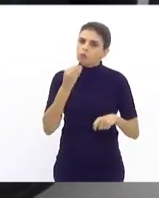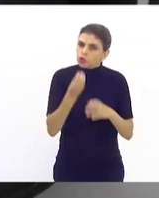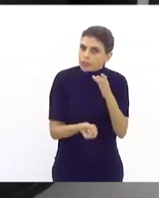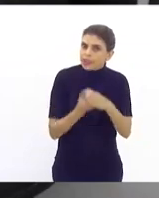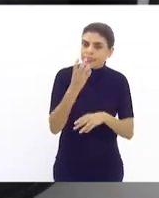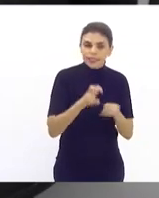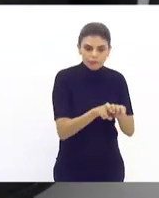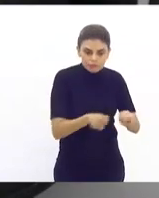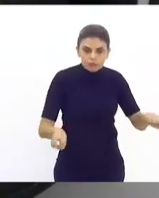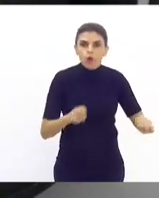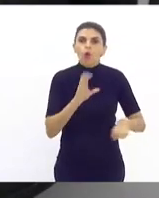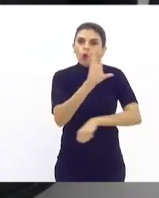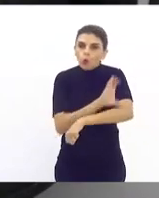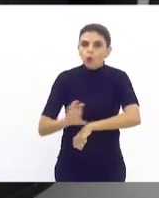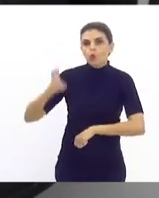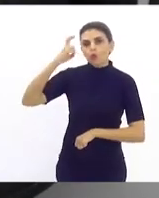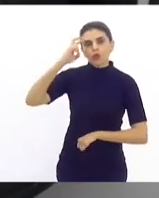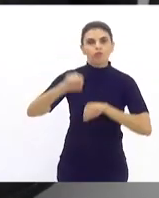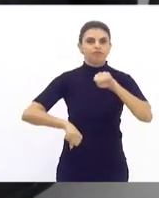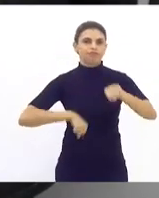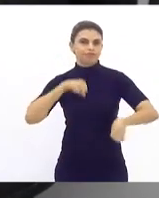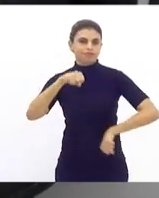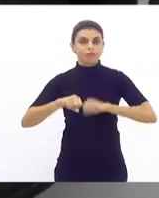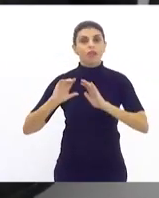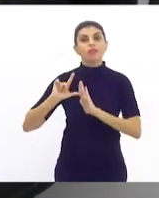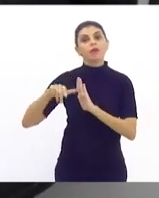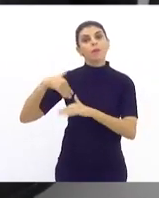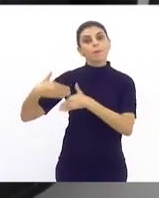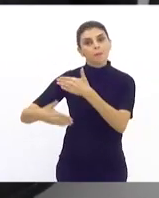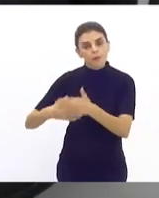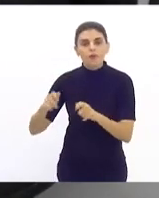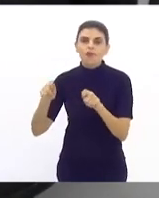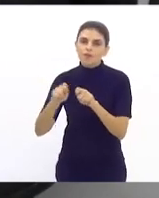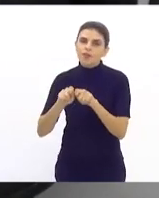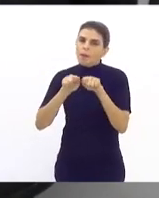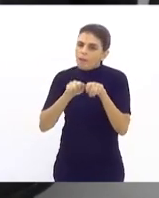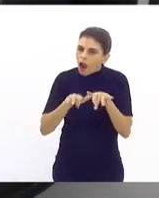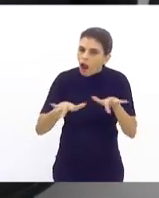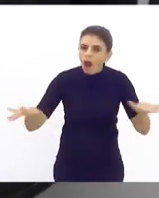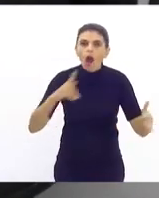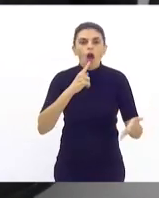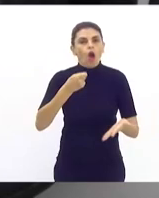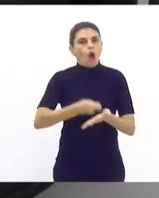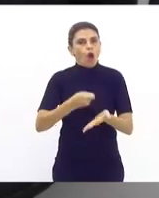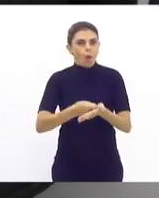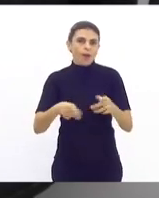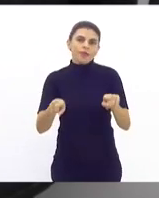essa cultura e depois a gente fizesse uma discussão mais abrangente da obrigatoriedade